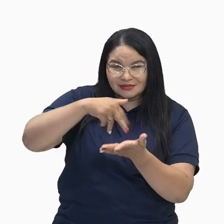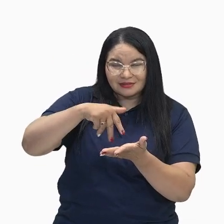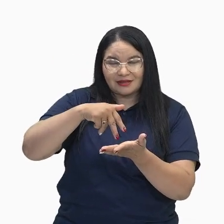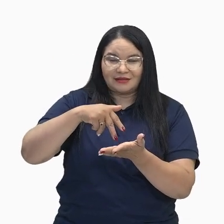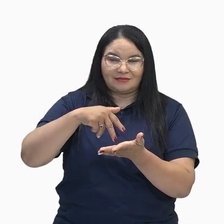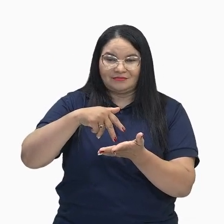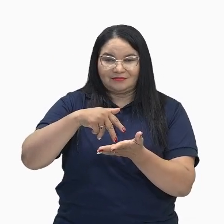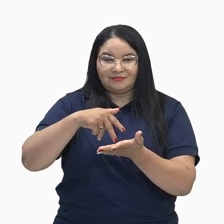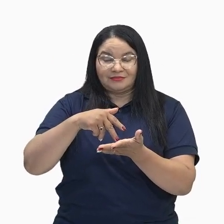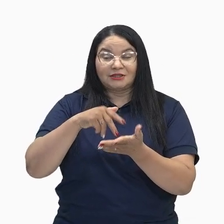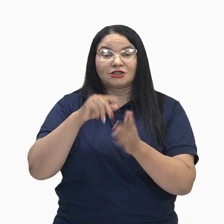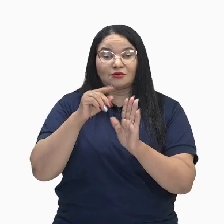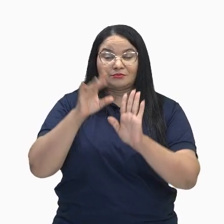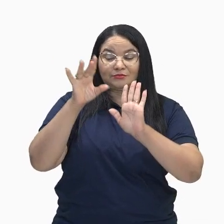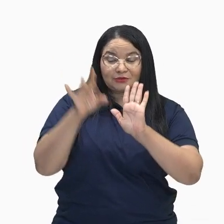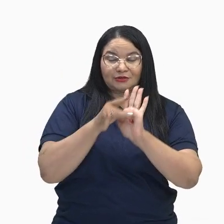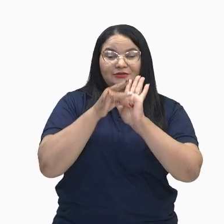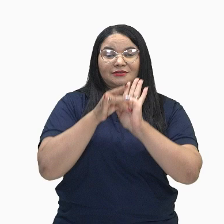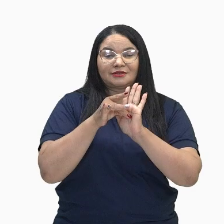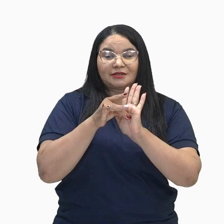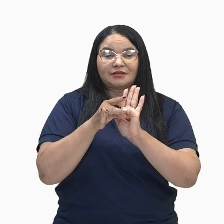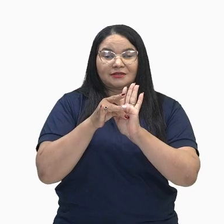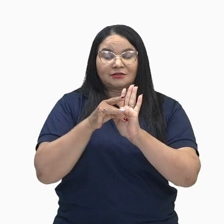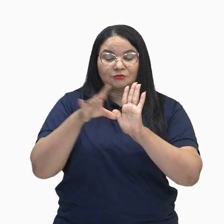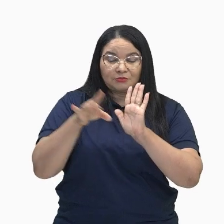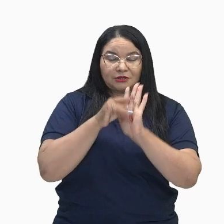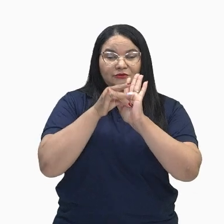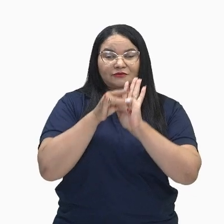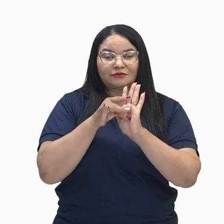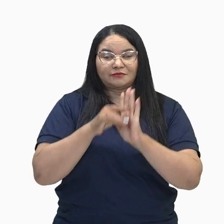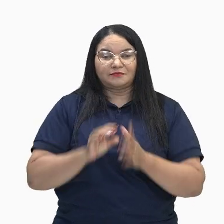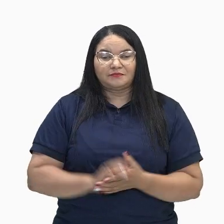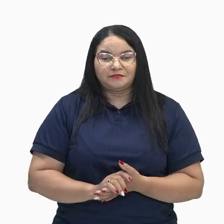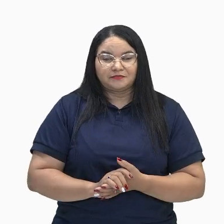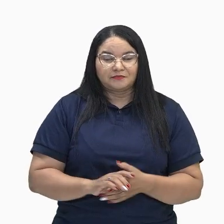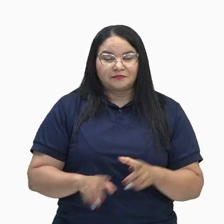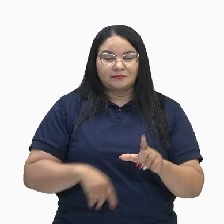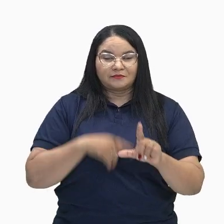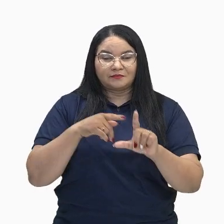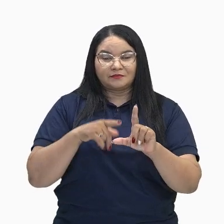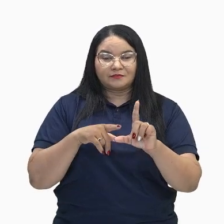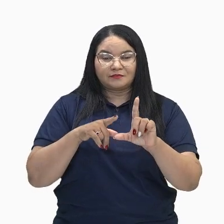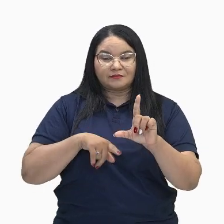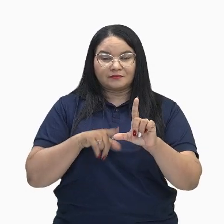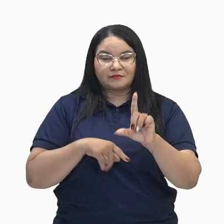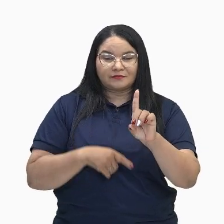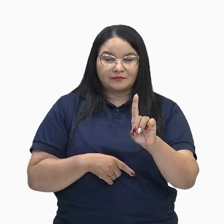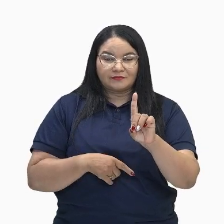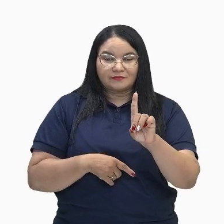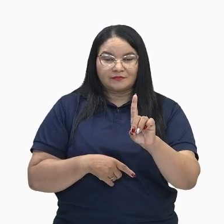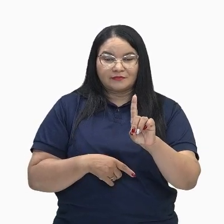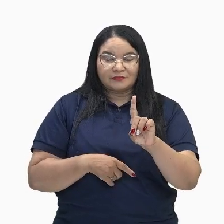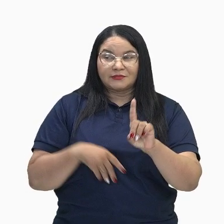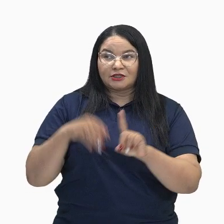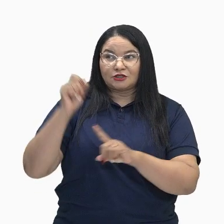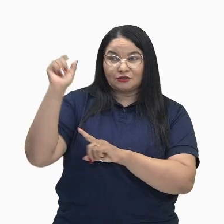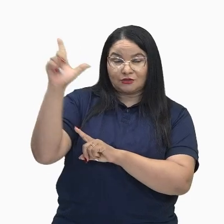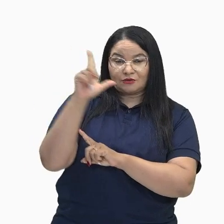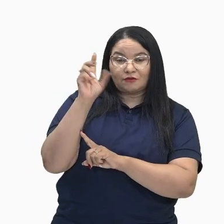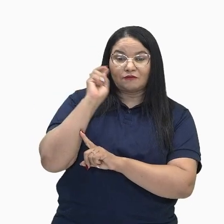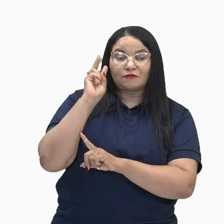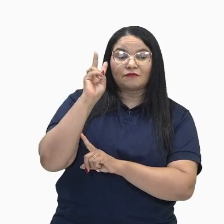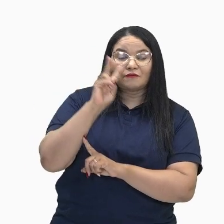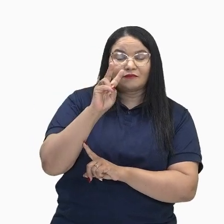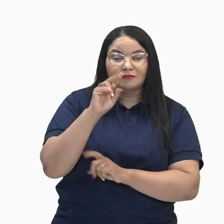personificação ocorre em árvores dançavam. Letra D. O sol observava por entre as